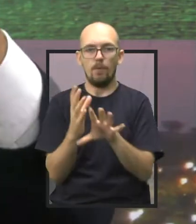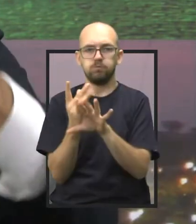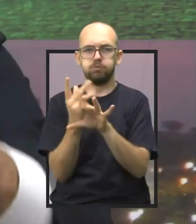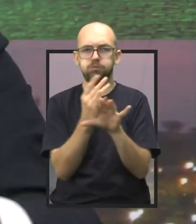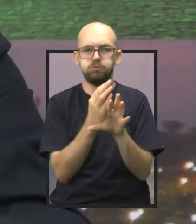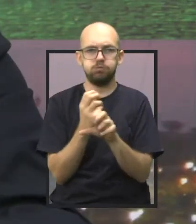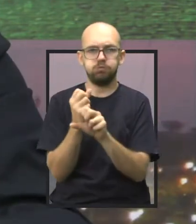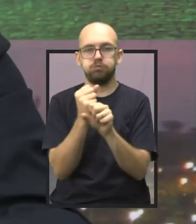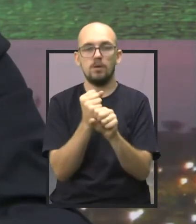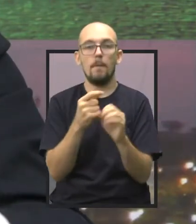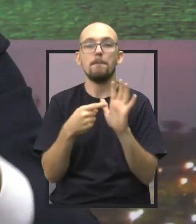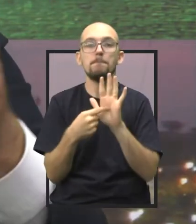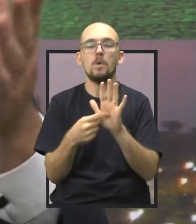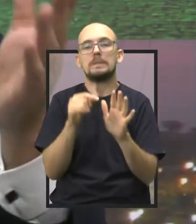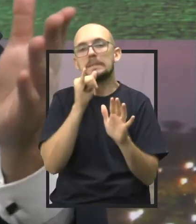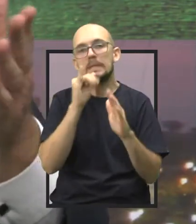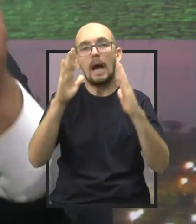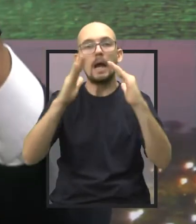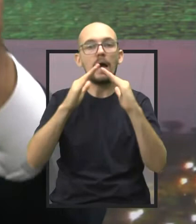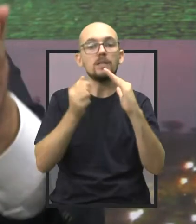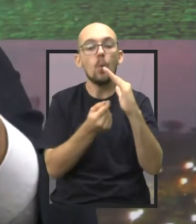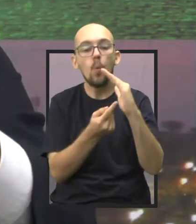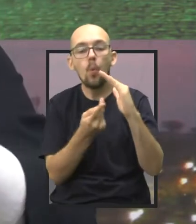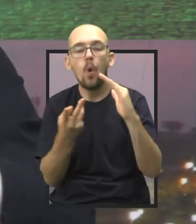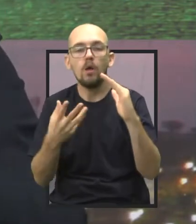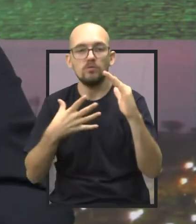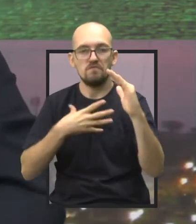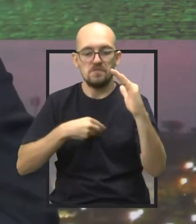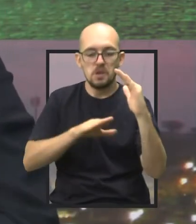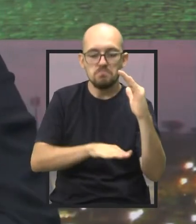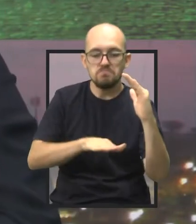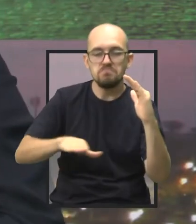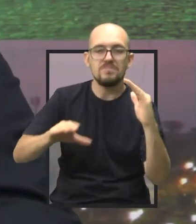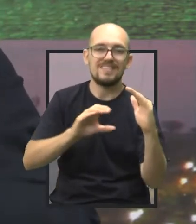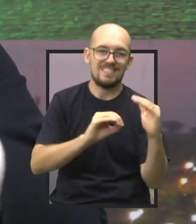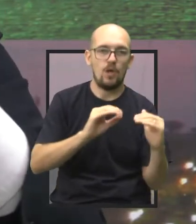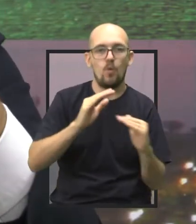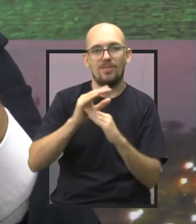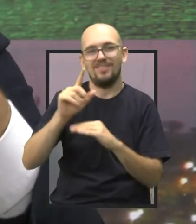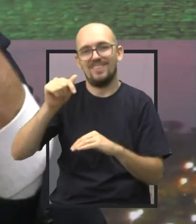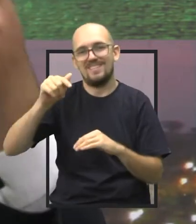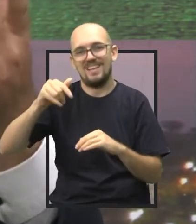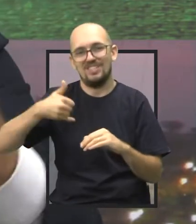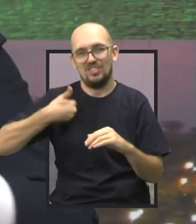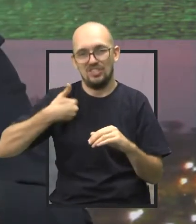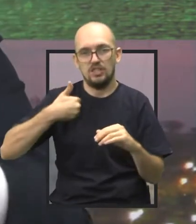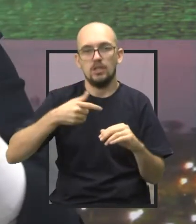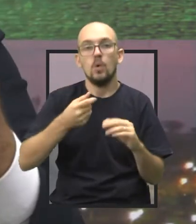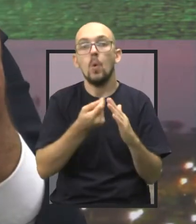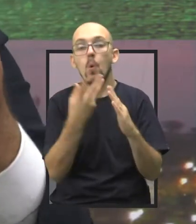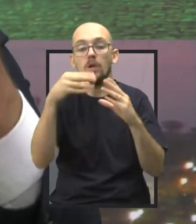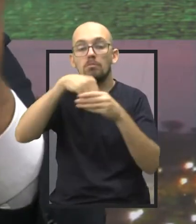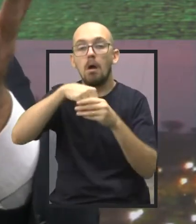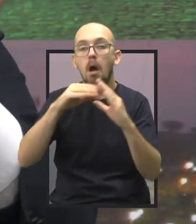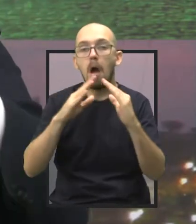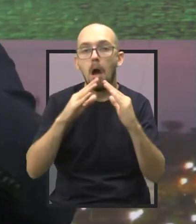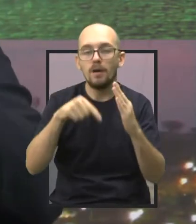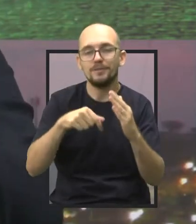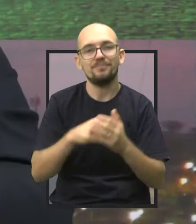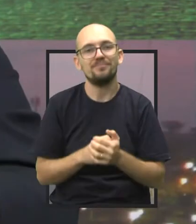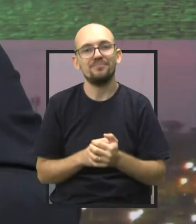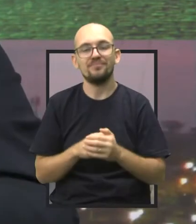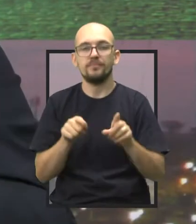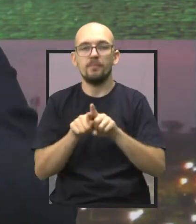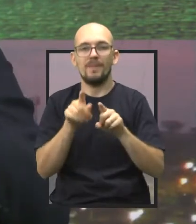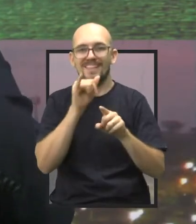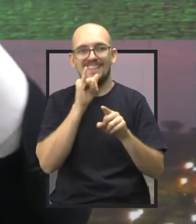da composição familiar, de crianças de 0 até 17 anos, qual setor que a pessoa vai